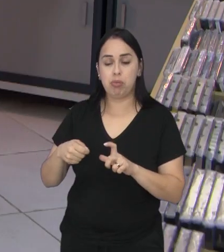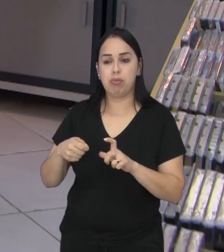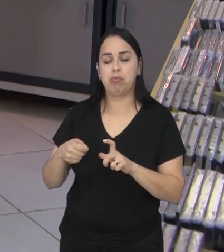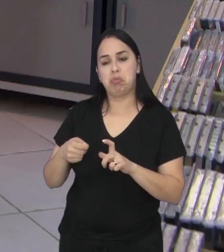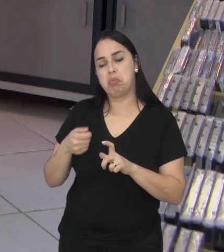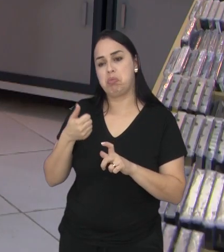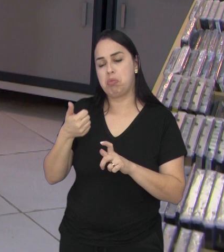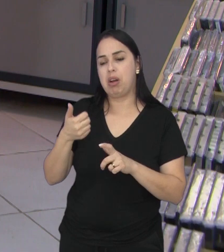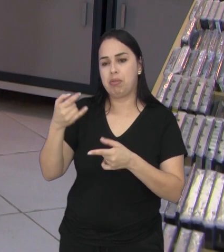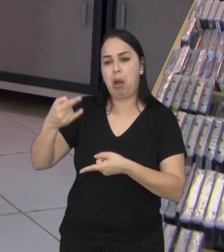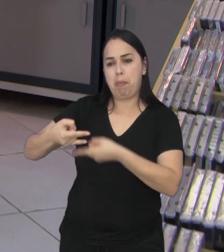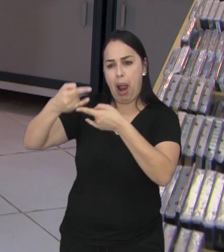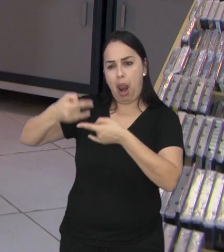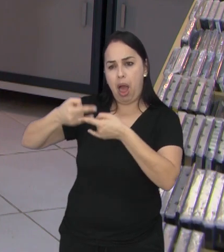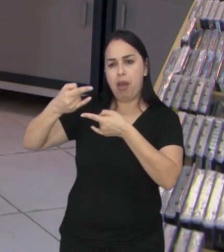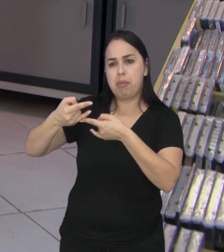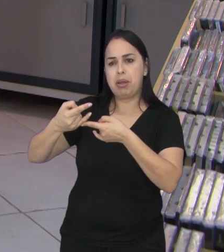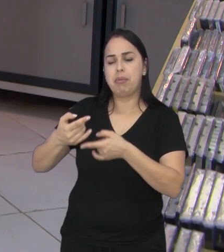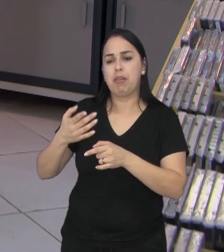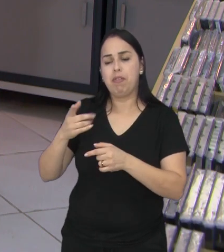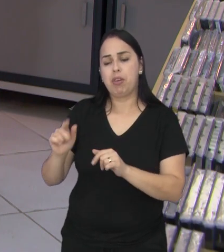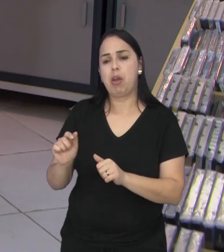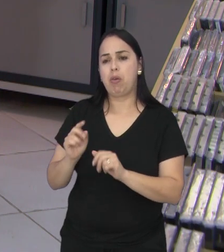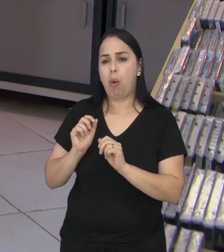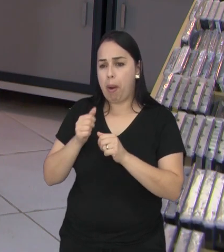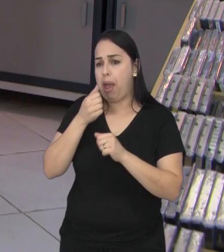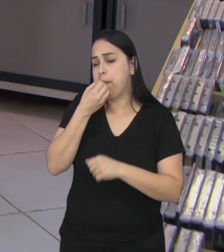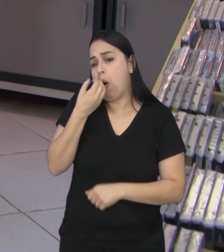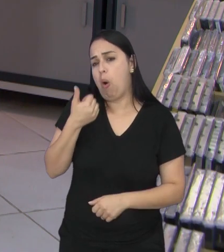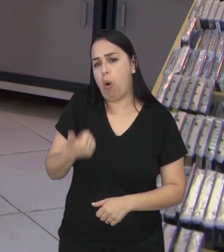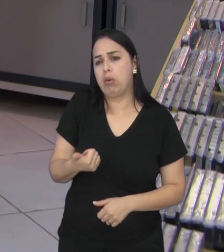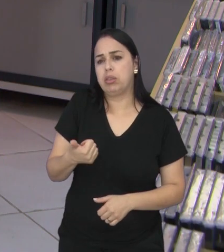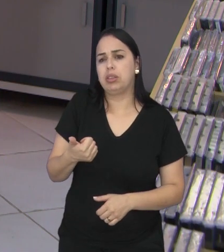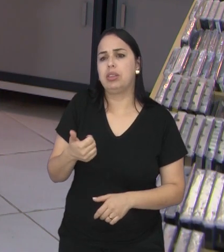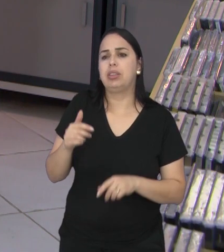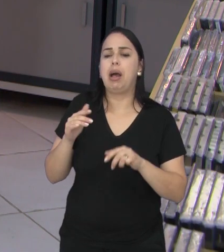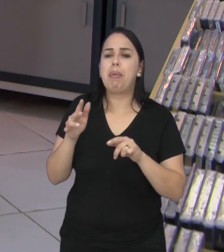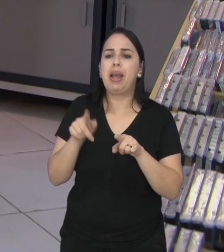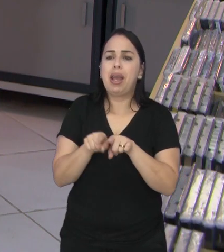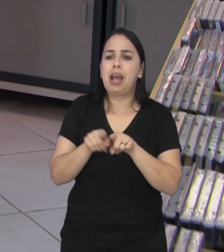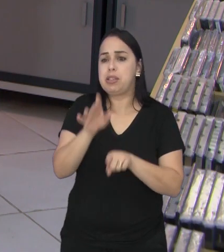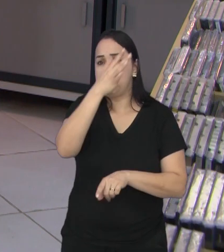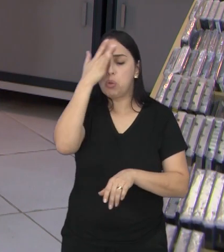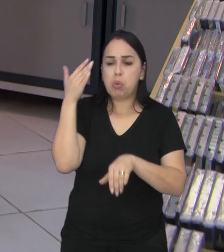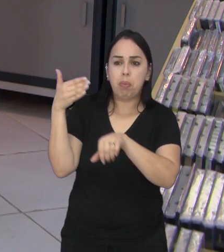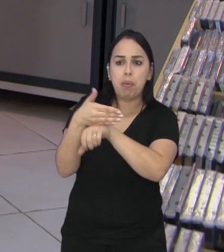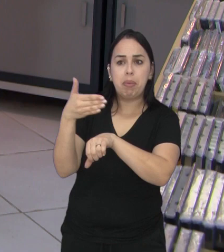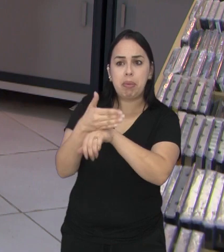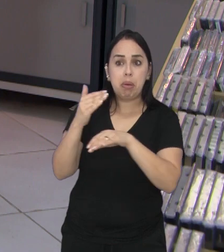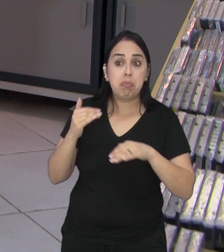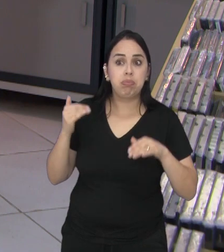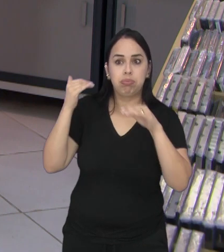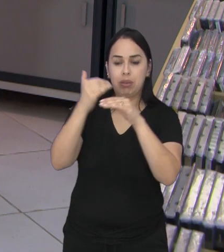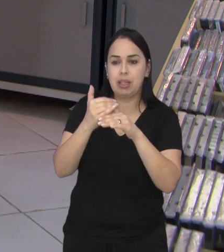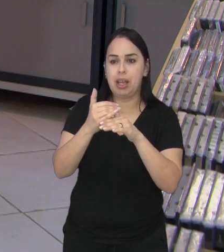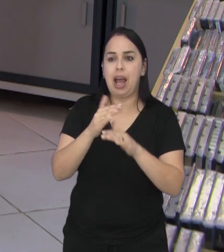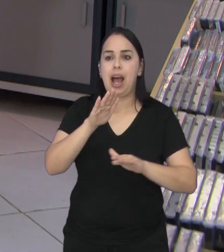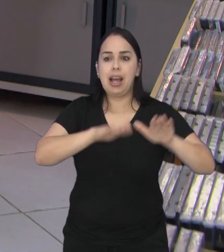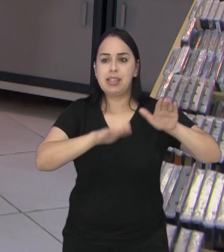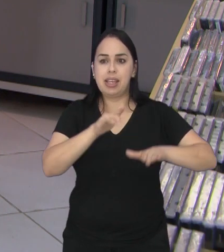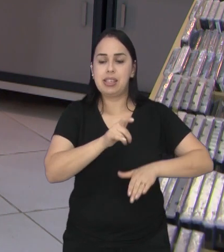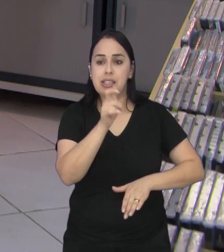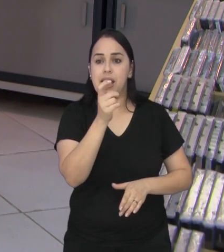das lives e tudo isso é uma coisa boa que fica e que também democratiza o acesso, porque de repente as pessoas que não têm grana